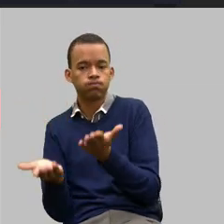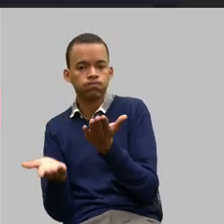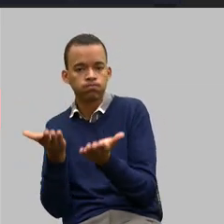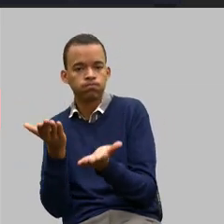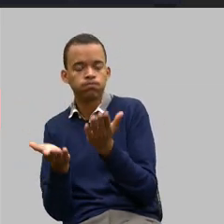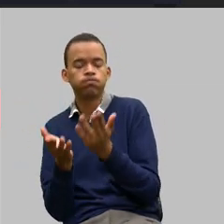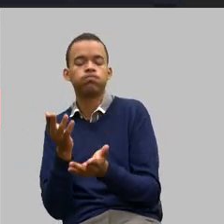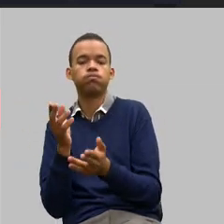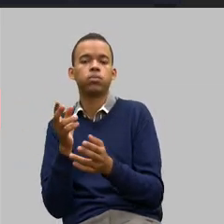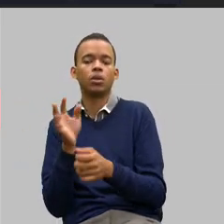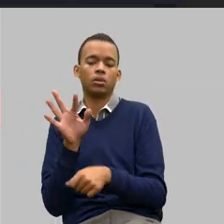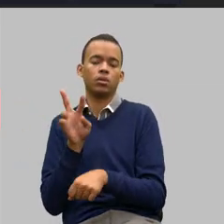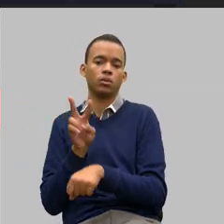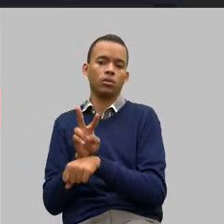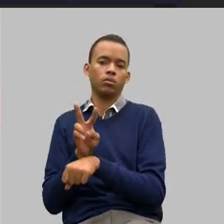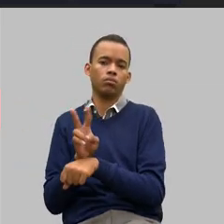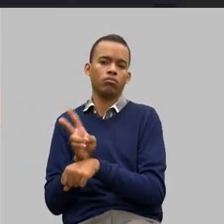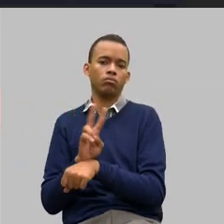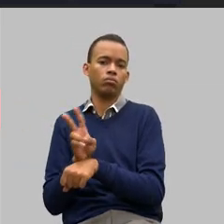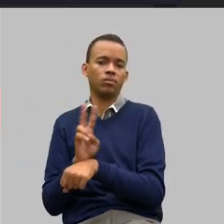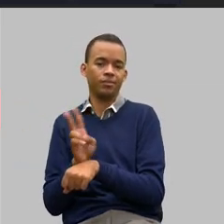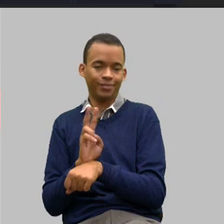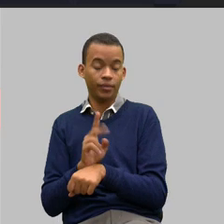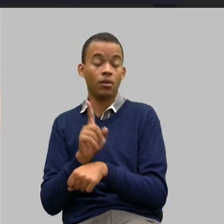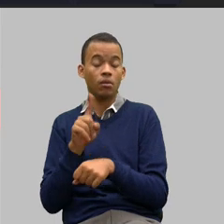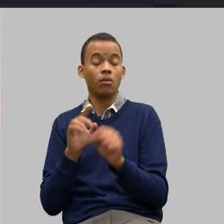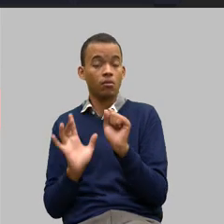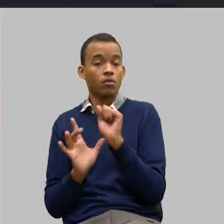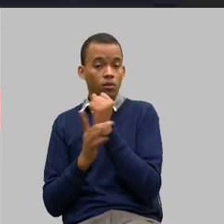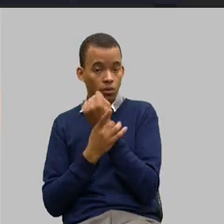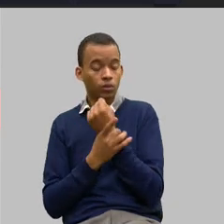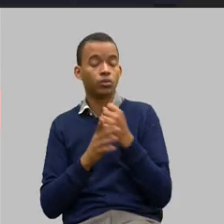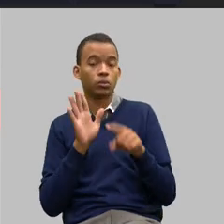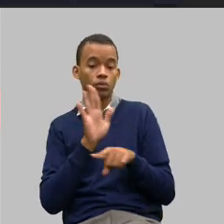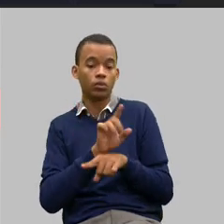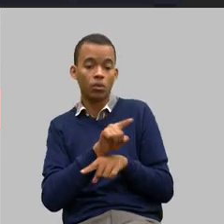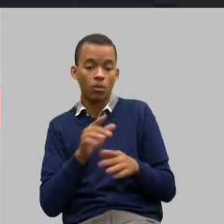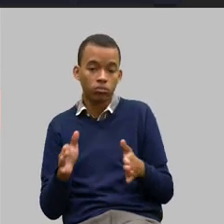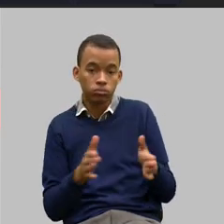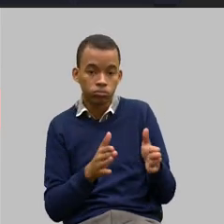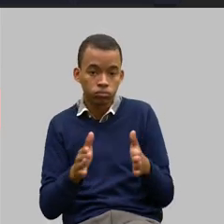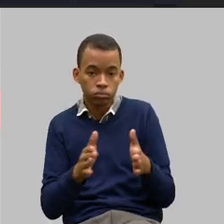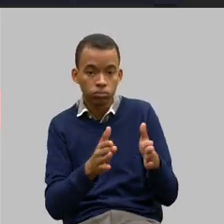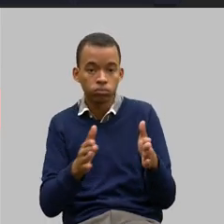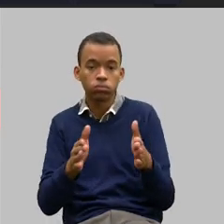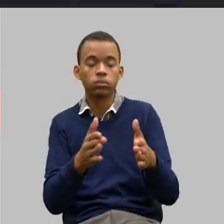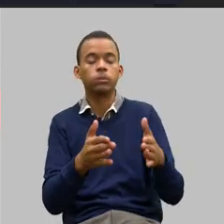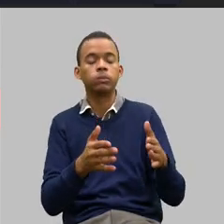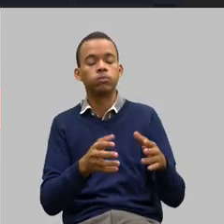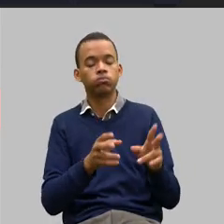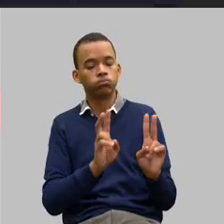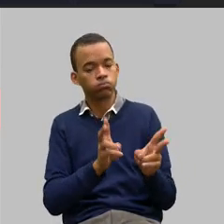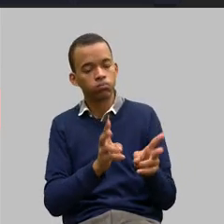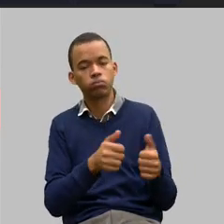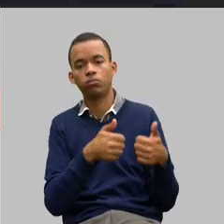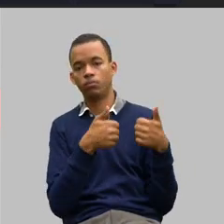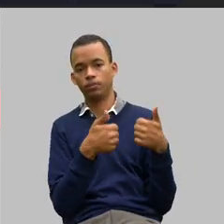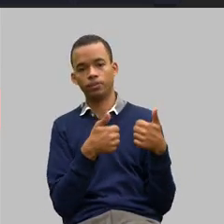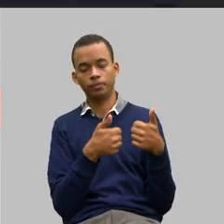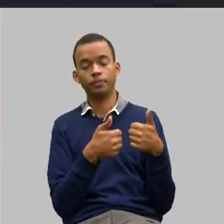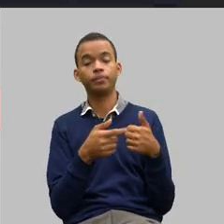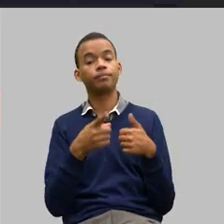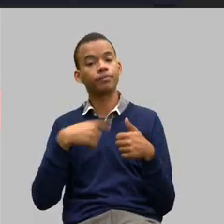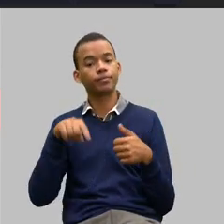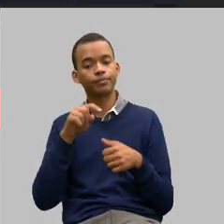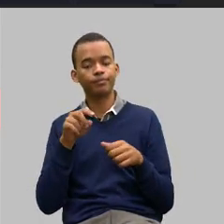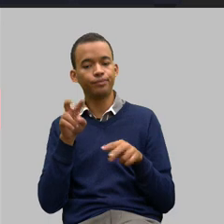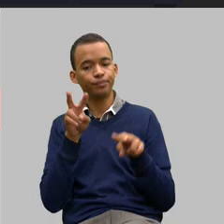de fiscalização que é uma garantia importante da conservação das nossas estradas e a gente tá muito atento eu falo que hoje né em qualquer setor mas